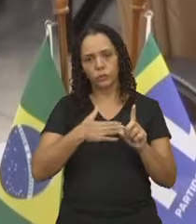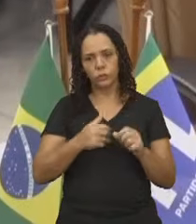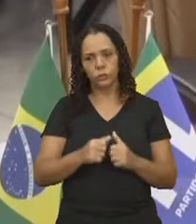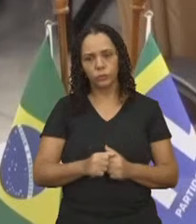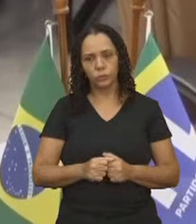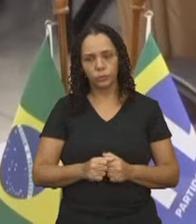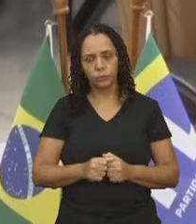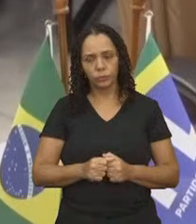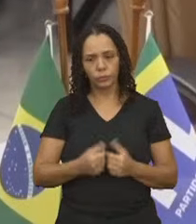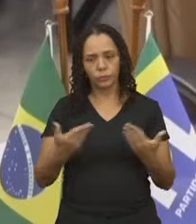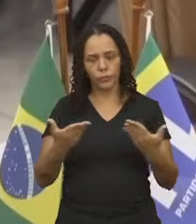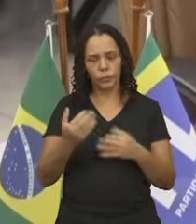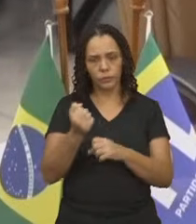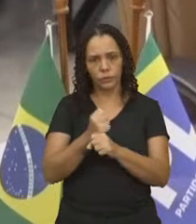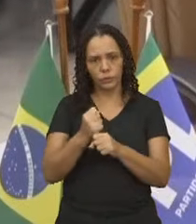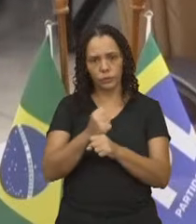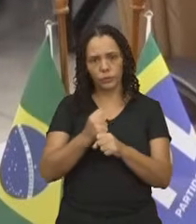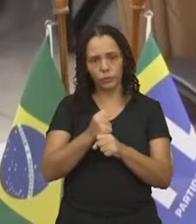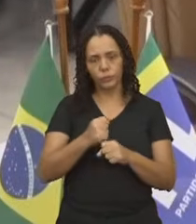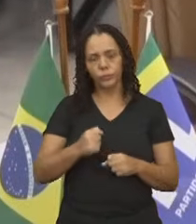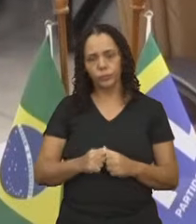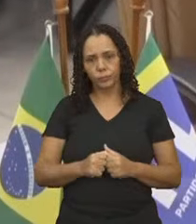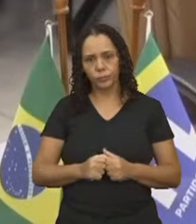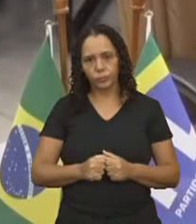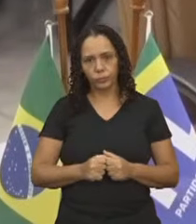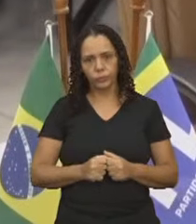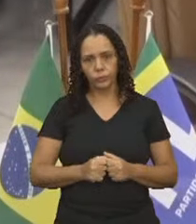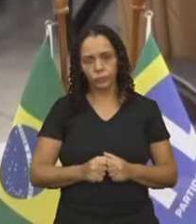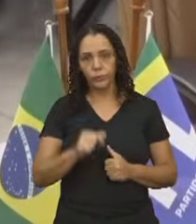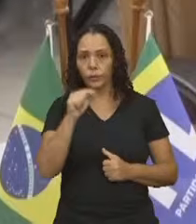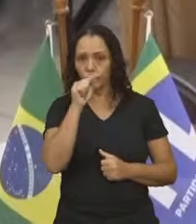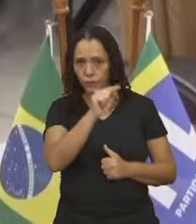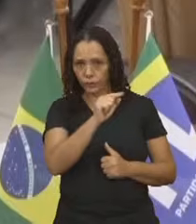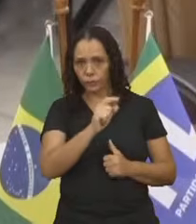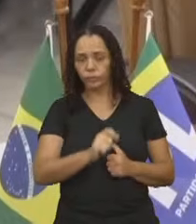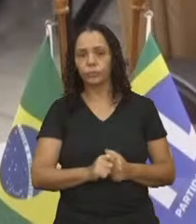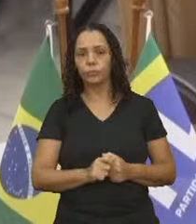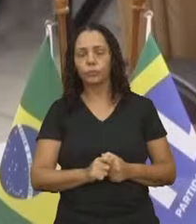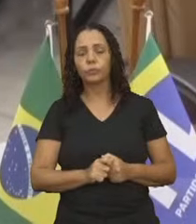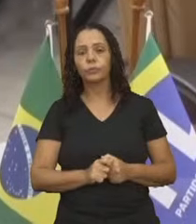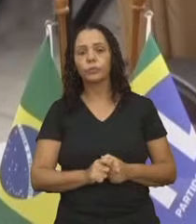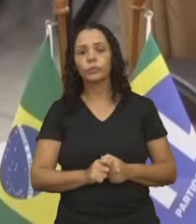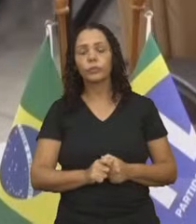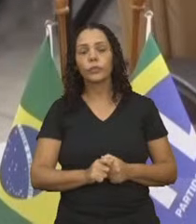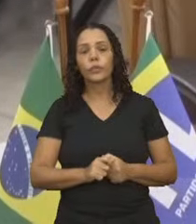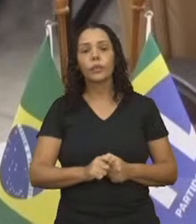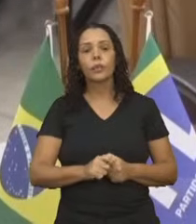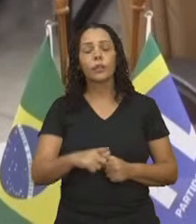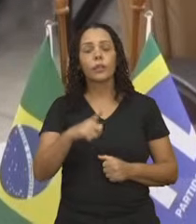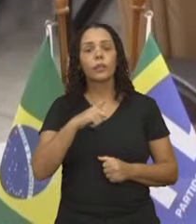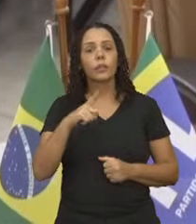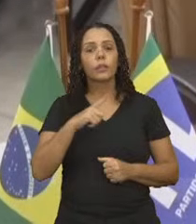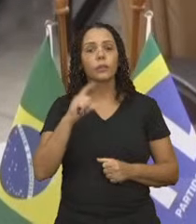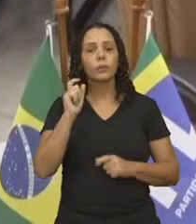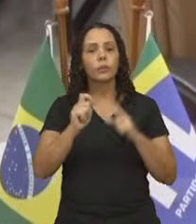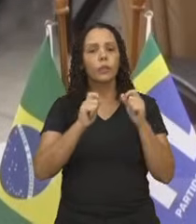de 2025, lá no Limoeiro, tem um som lá